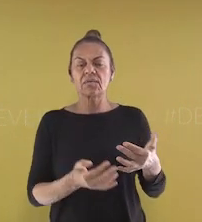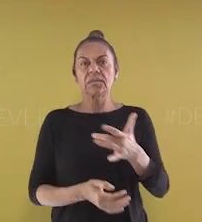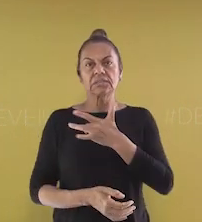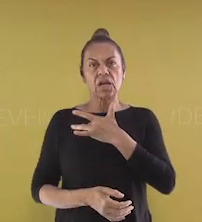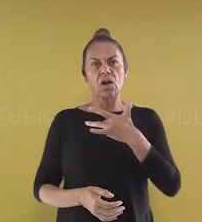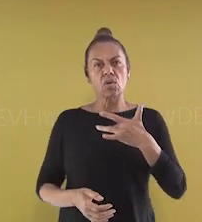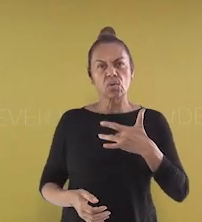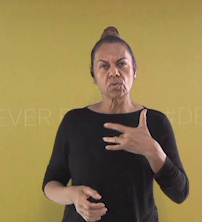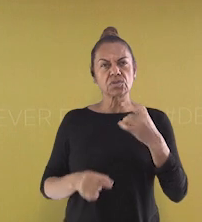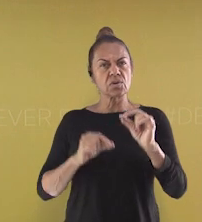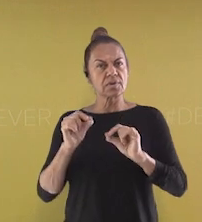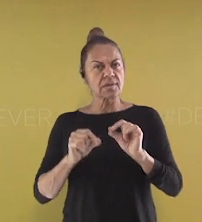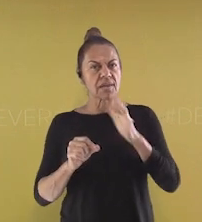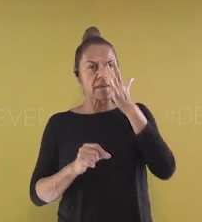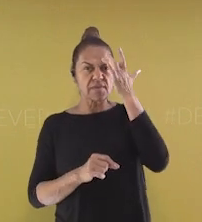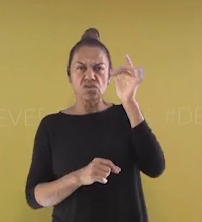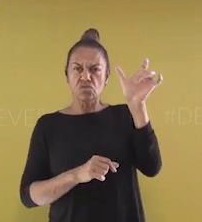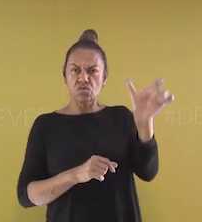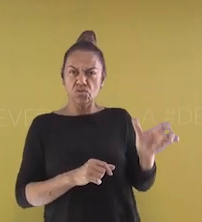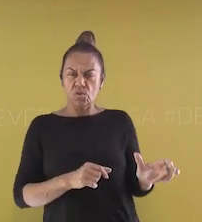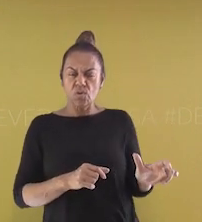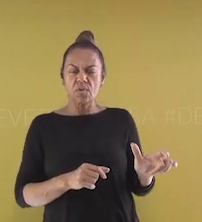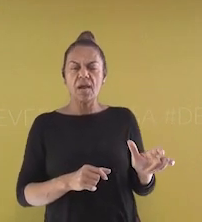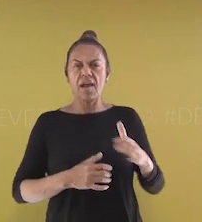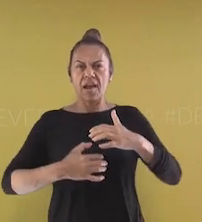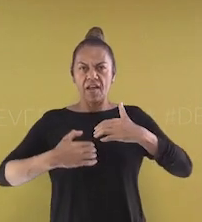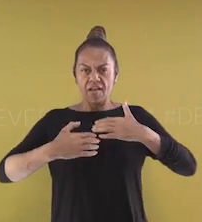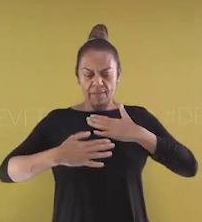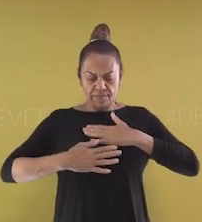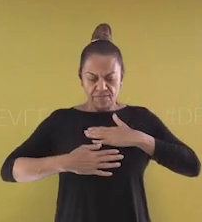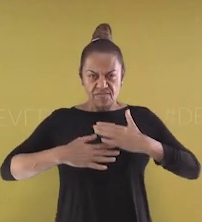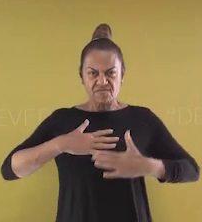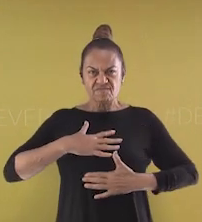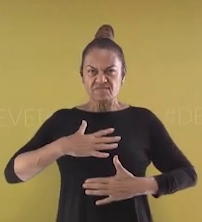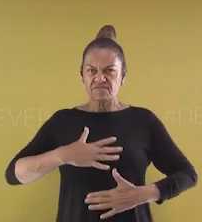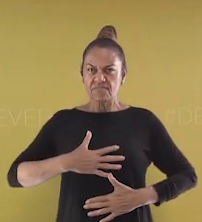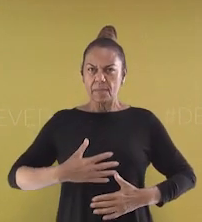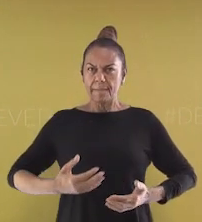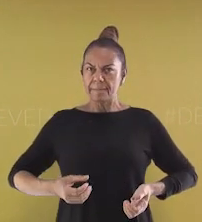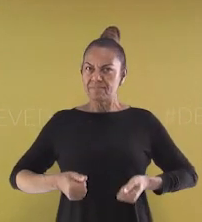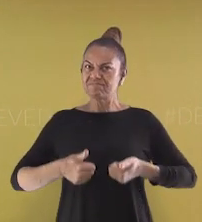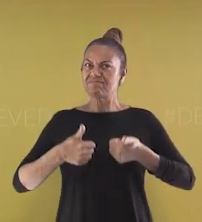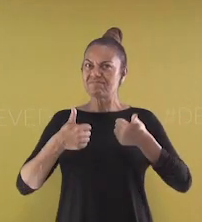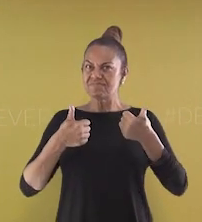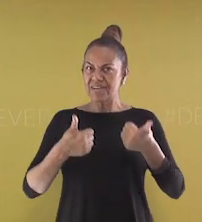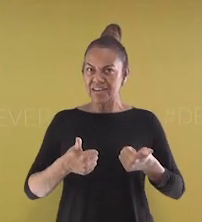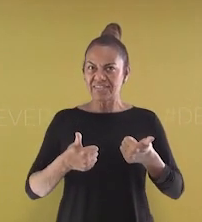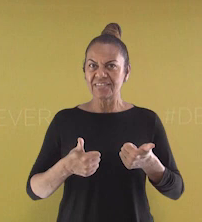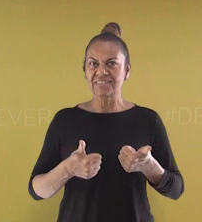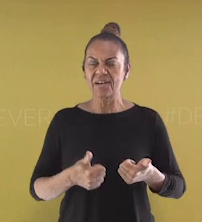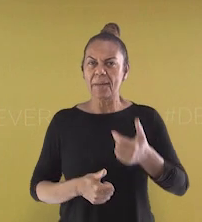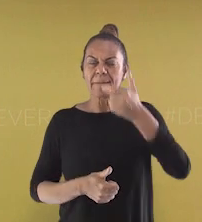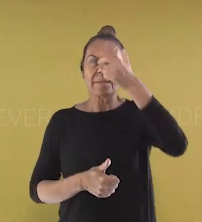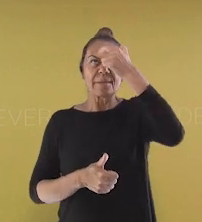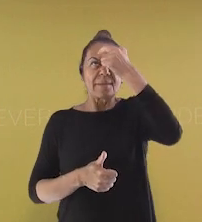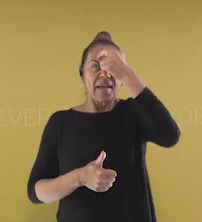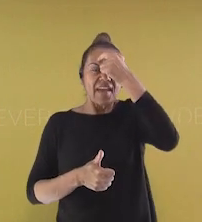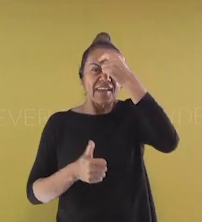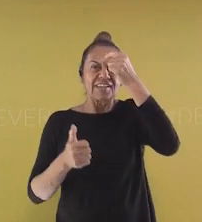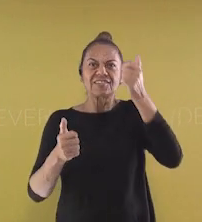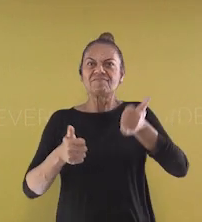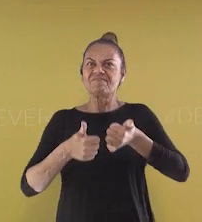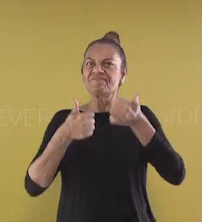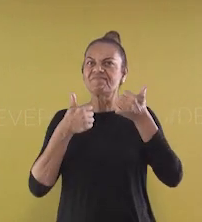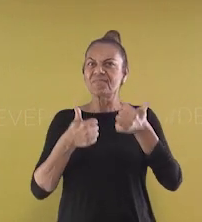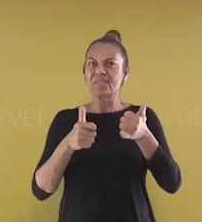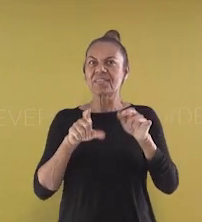de saúde como um estágio de bem-estar físico, mental e social, e não só ausência de